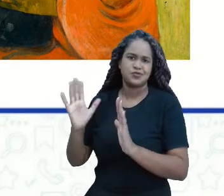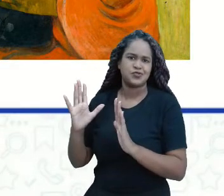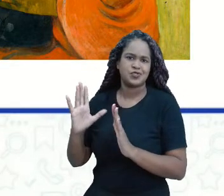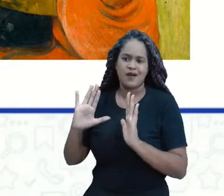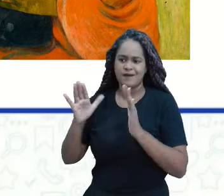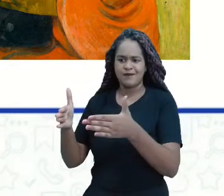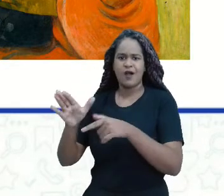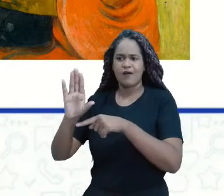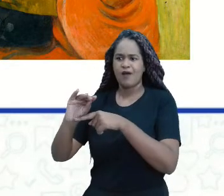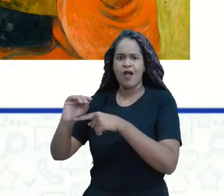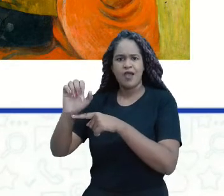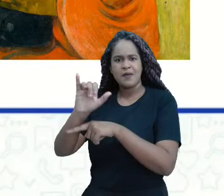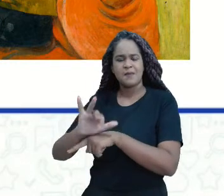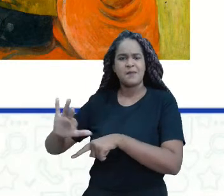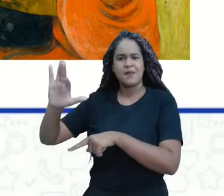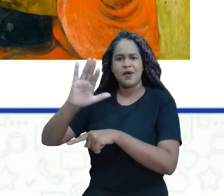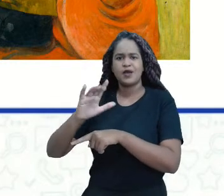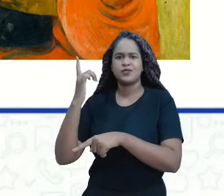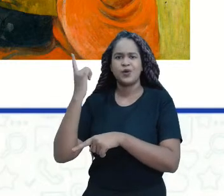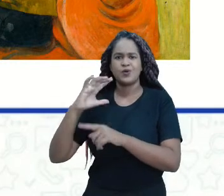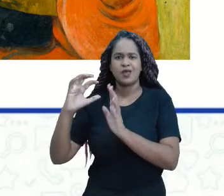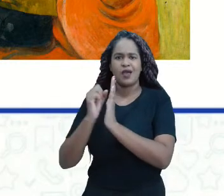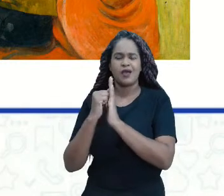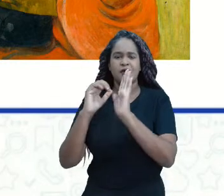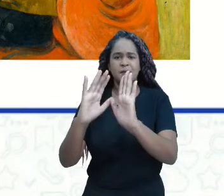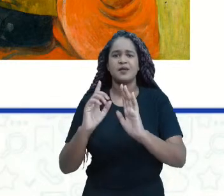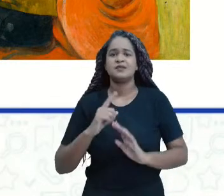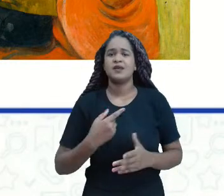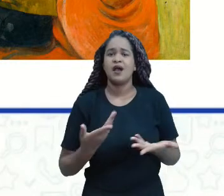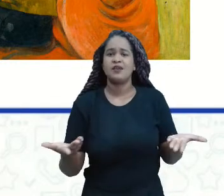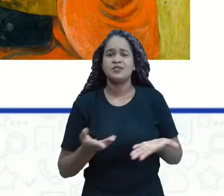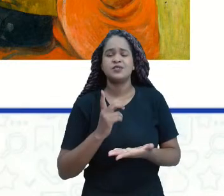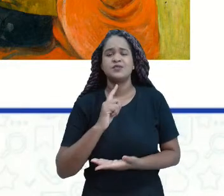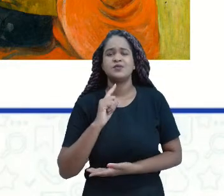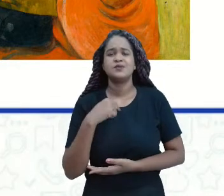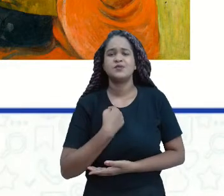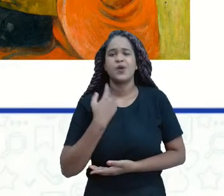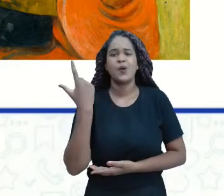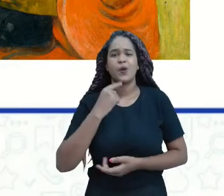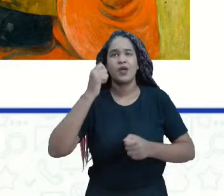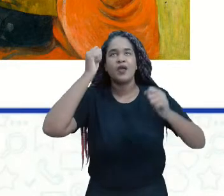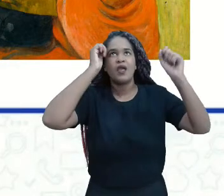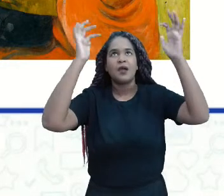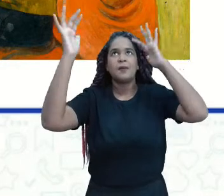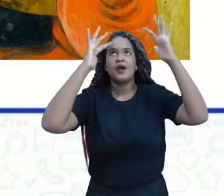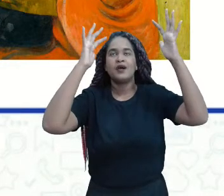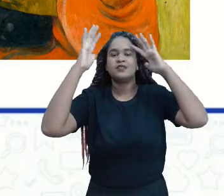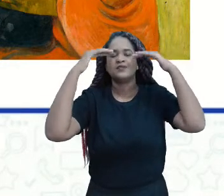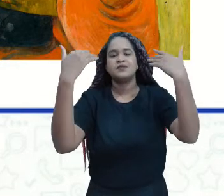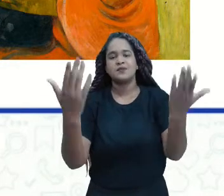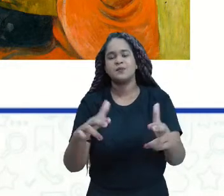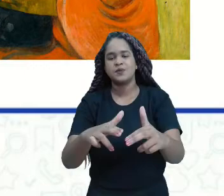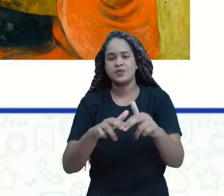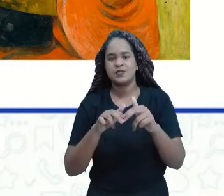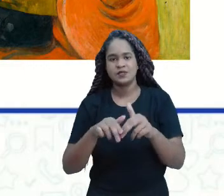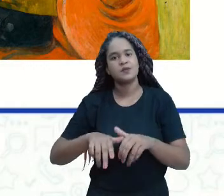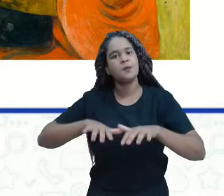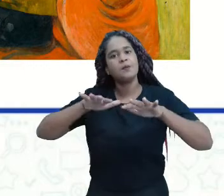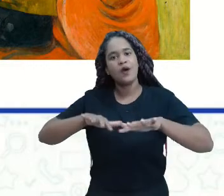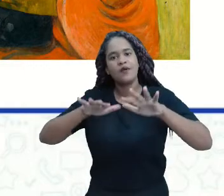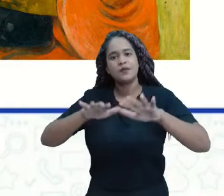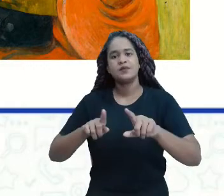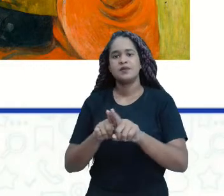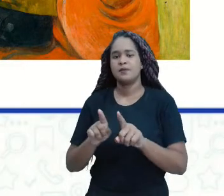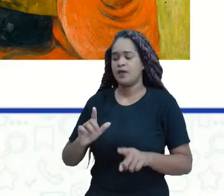fazer isso, a gente pode deixar a nossa imaginação, a nossa expressão fruir. E aí esse movimento foi também um movimento de uma